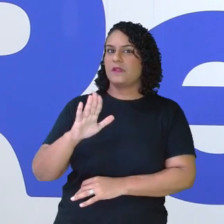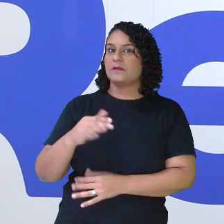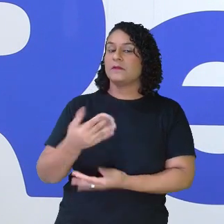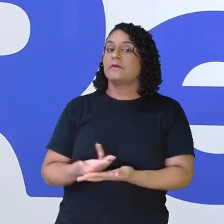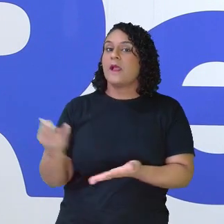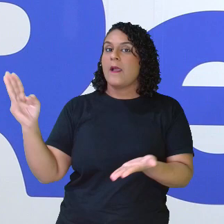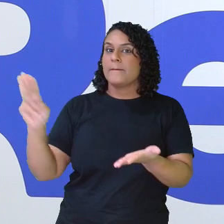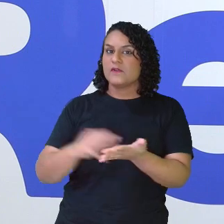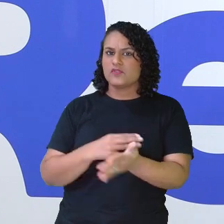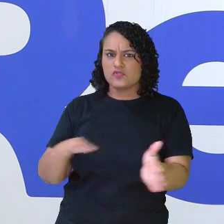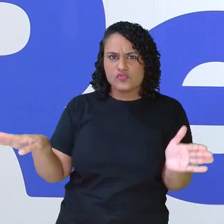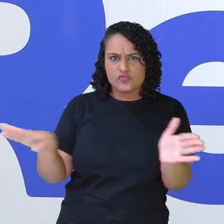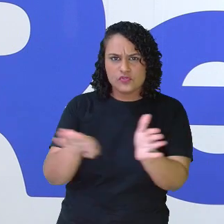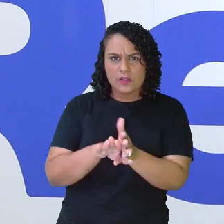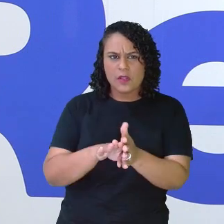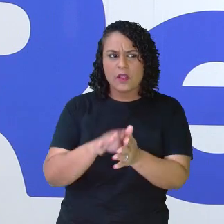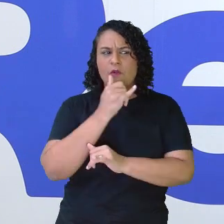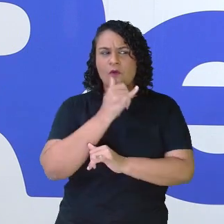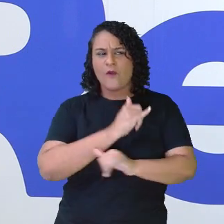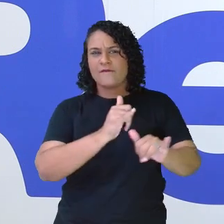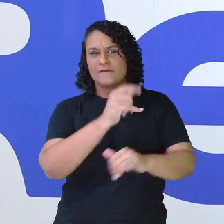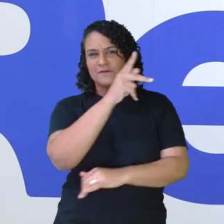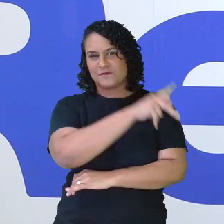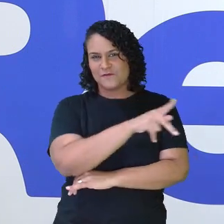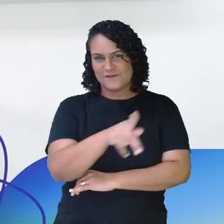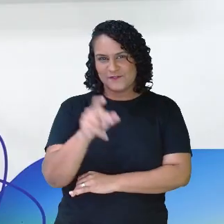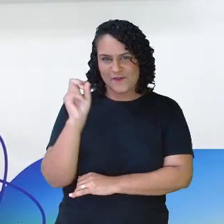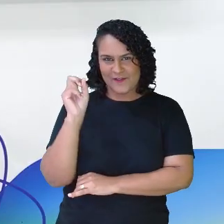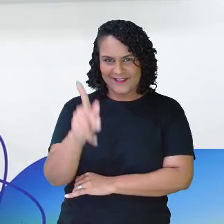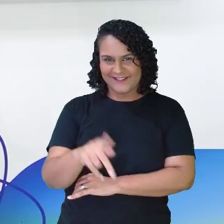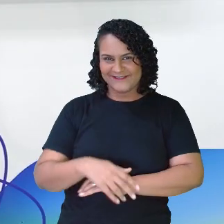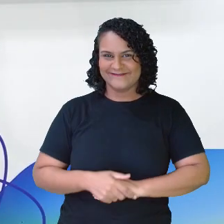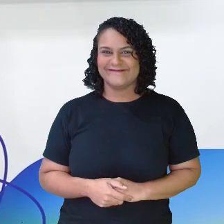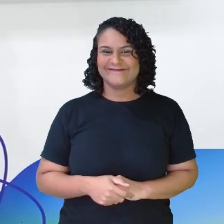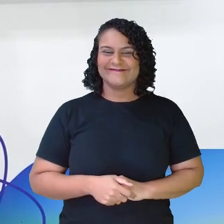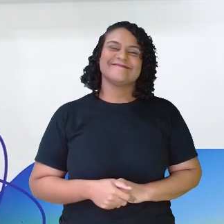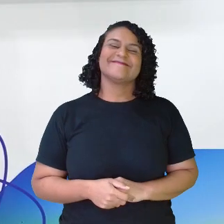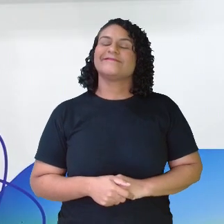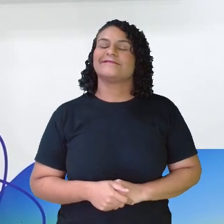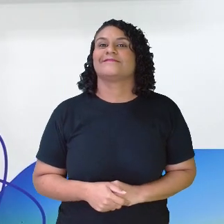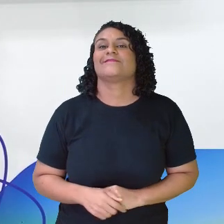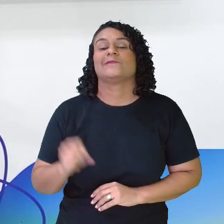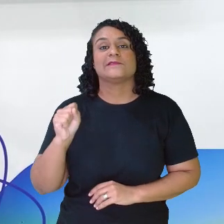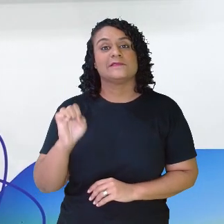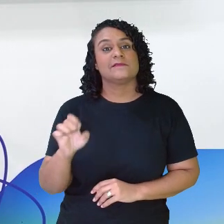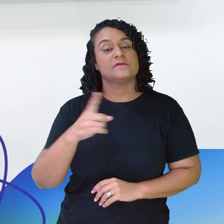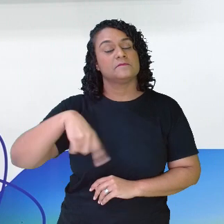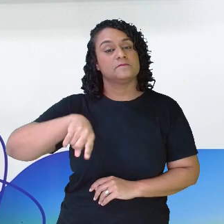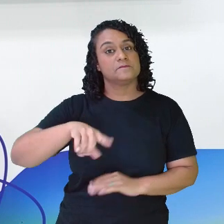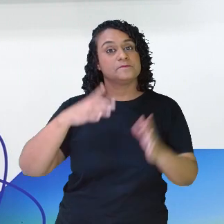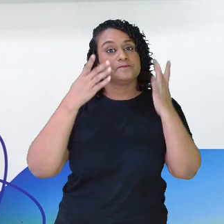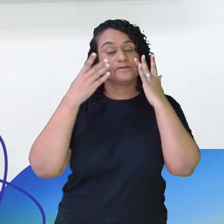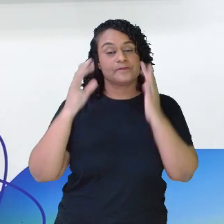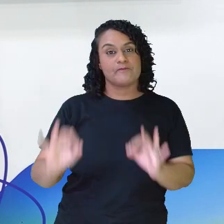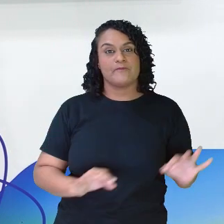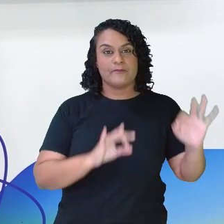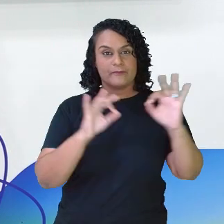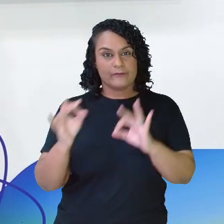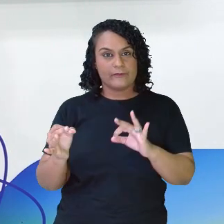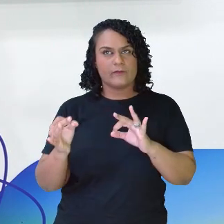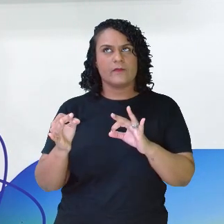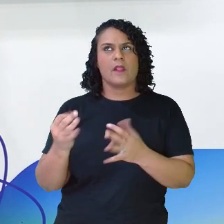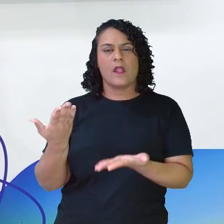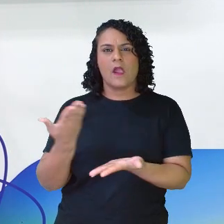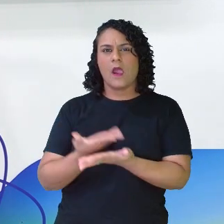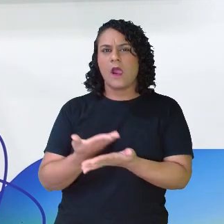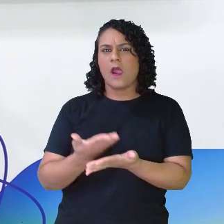chegar, eu vou transmitir para o professor. Vamos embora? Pois é isso aí. Se você está assistindo essa aula pelo aplicativo,